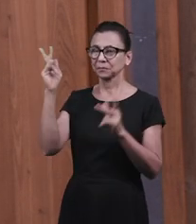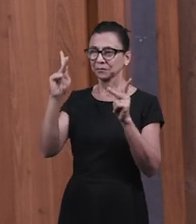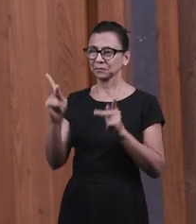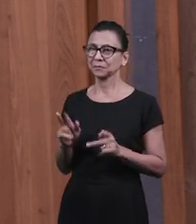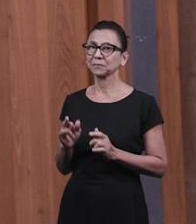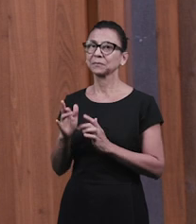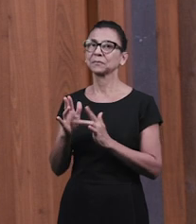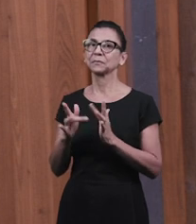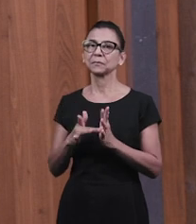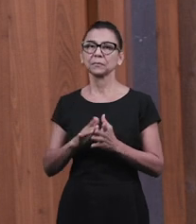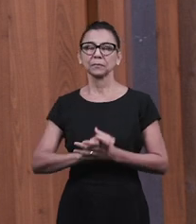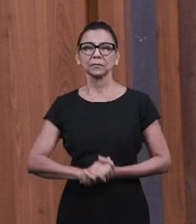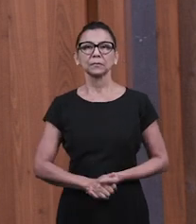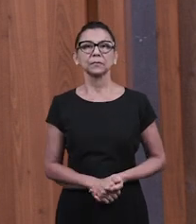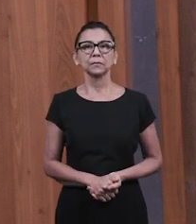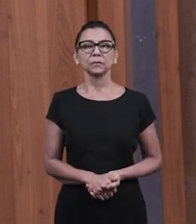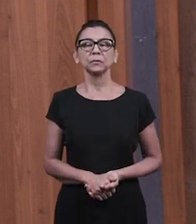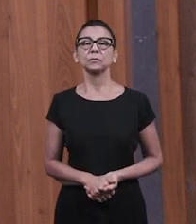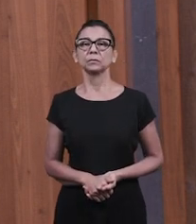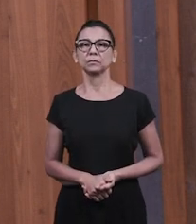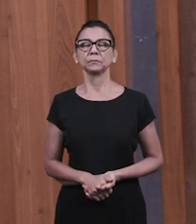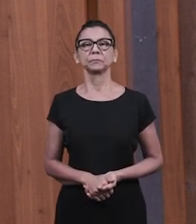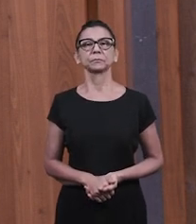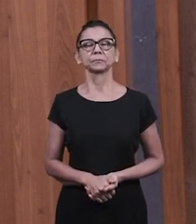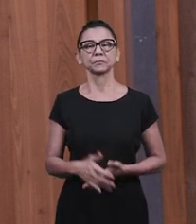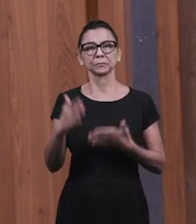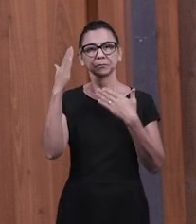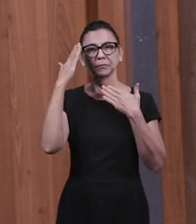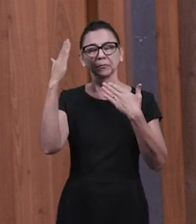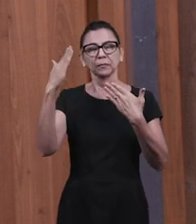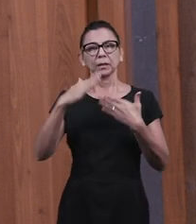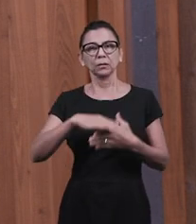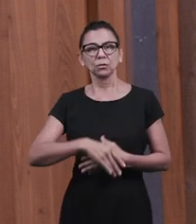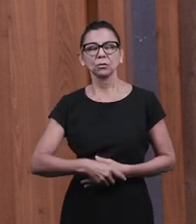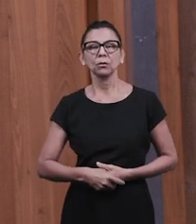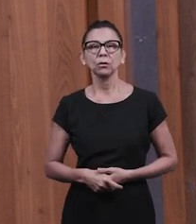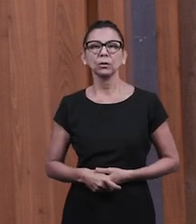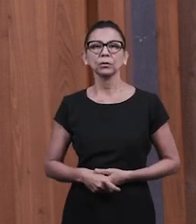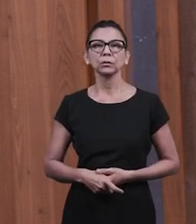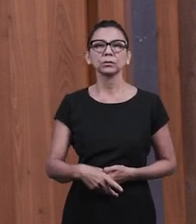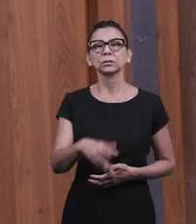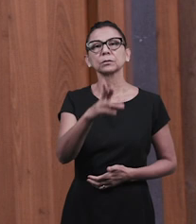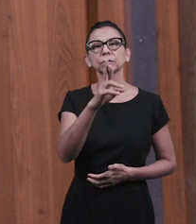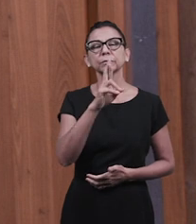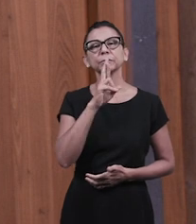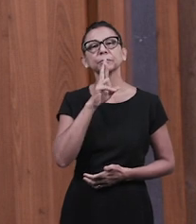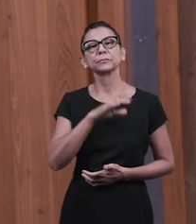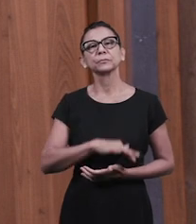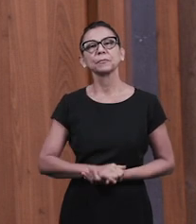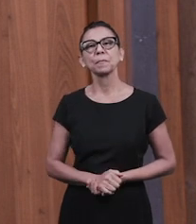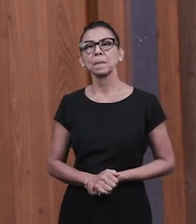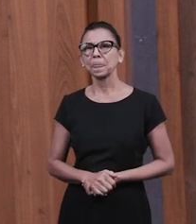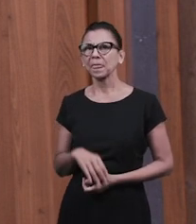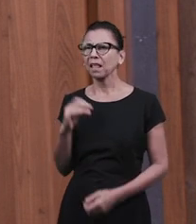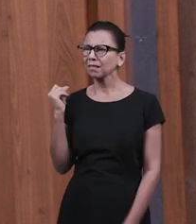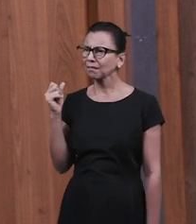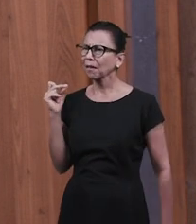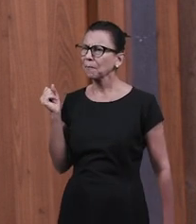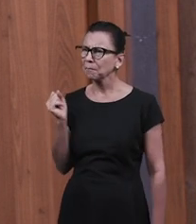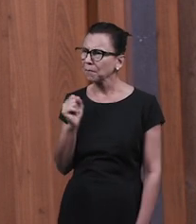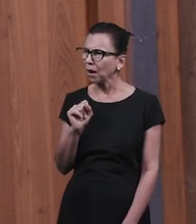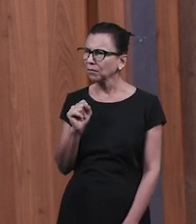você também. Foi muito esclarecedora a sua resposta. Obrigado pela sua participação. Já havia um certo tempo que você